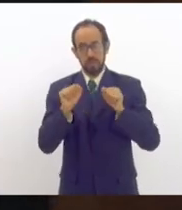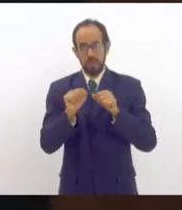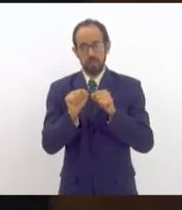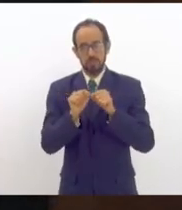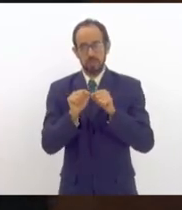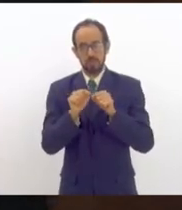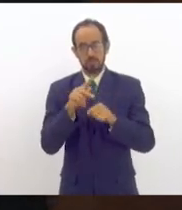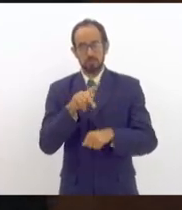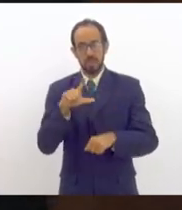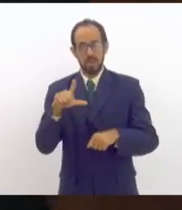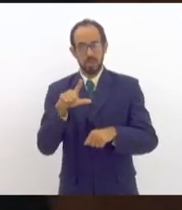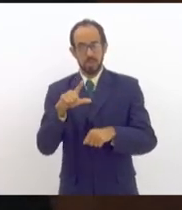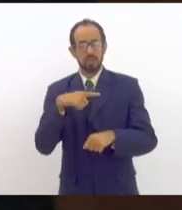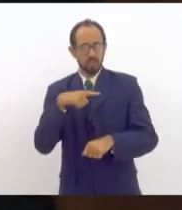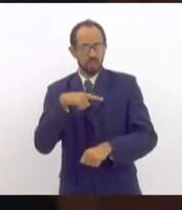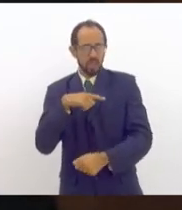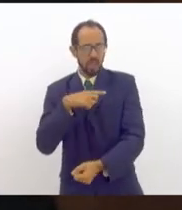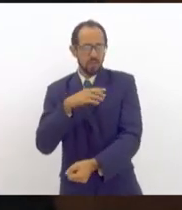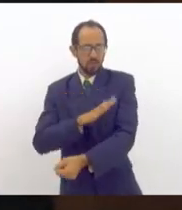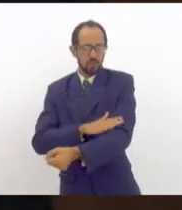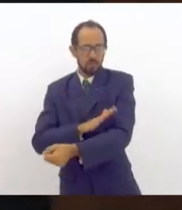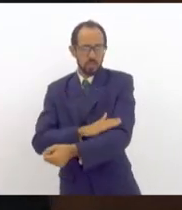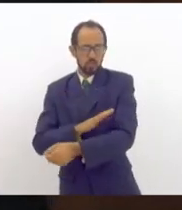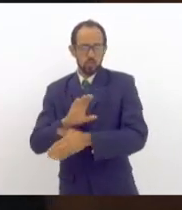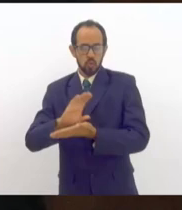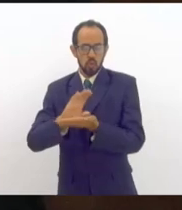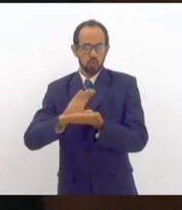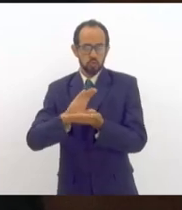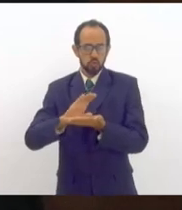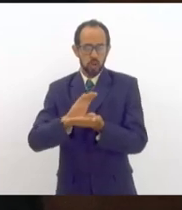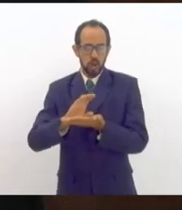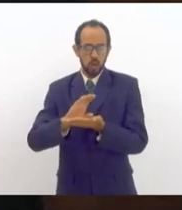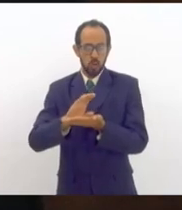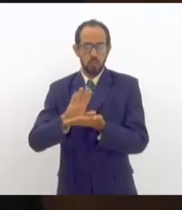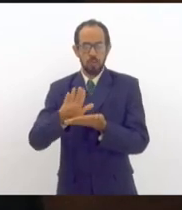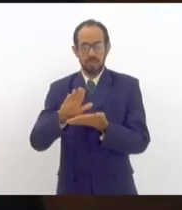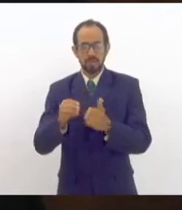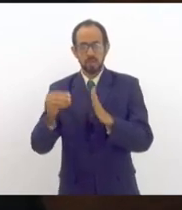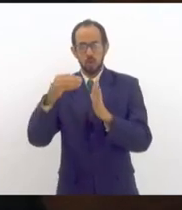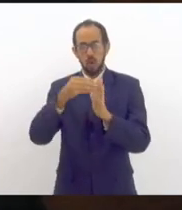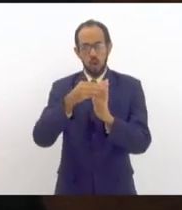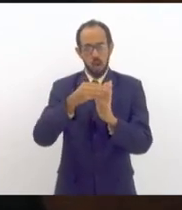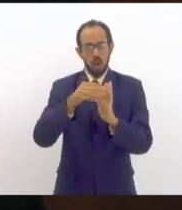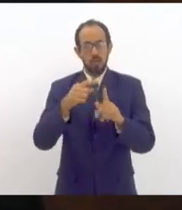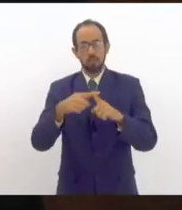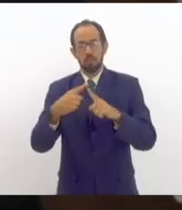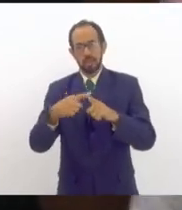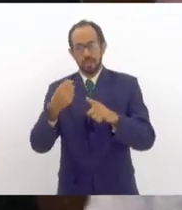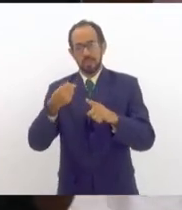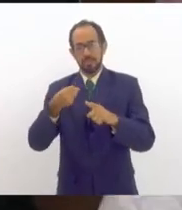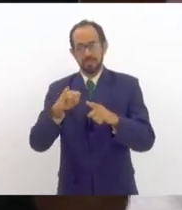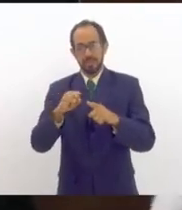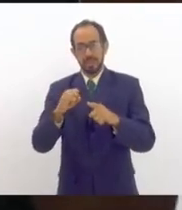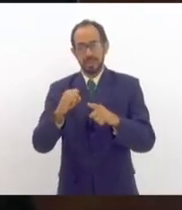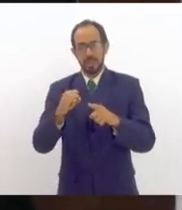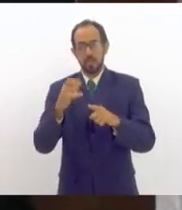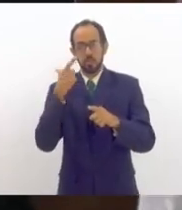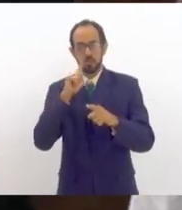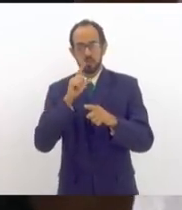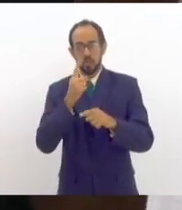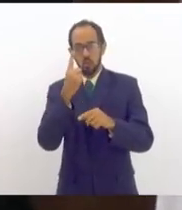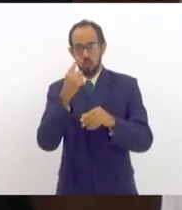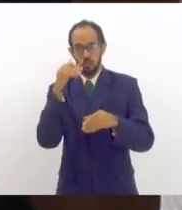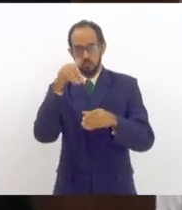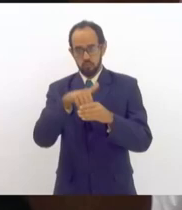um projeto que tem vício mesmo de constitucionalidade mas ele coloca em Pauta porque ele se ele receber pelo menos um voto